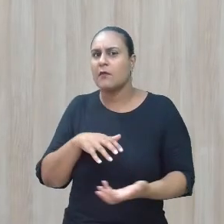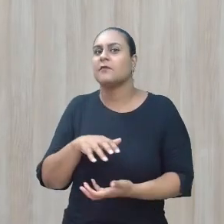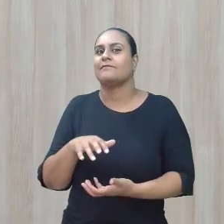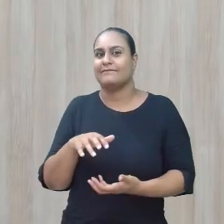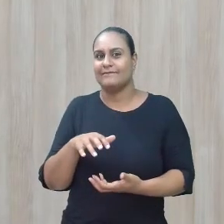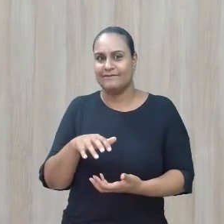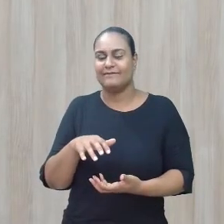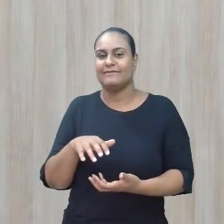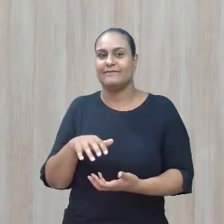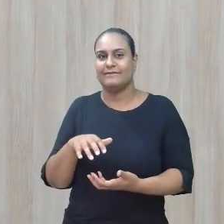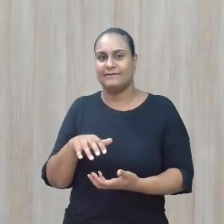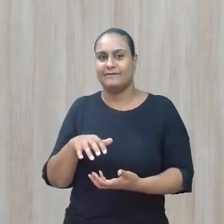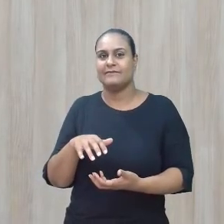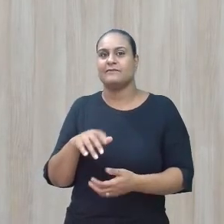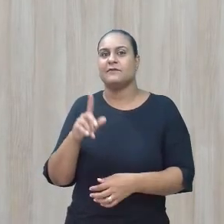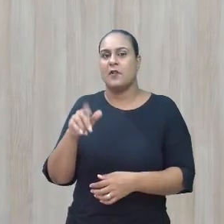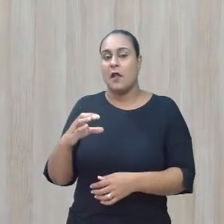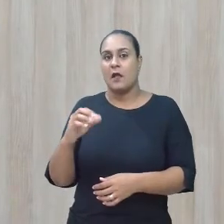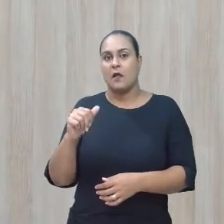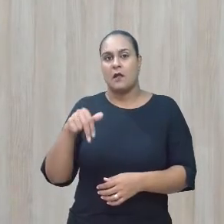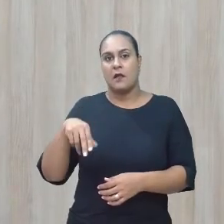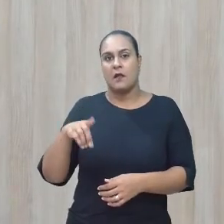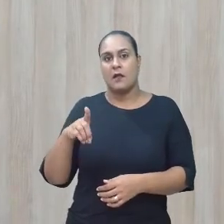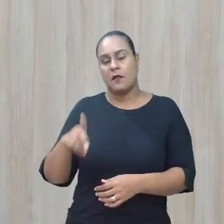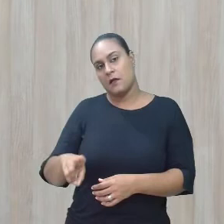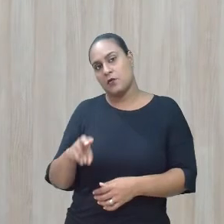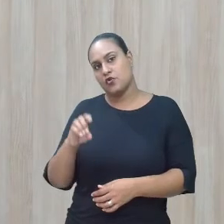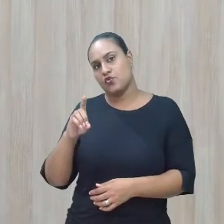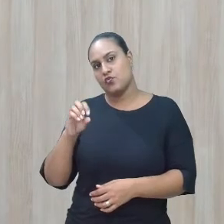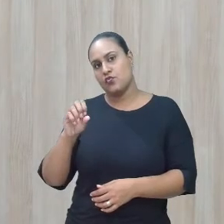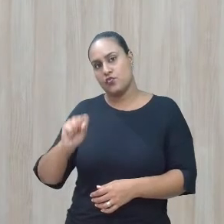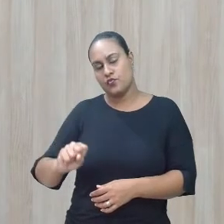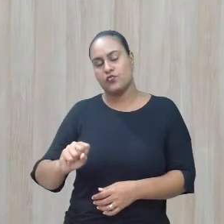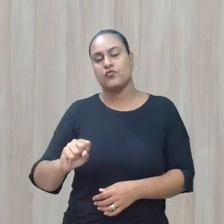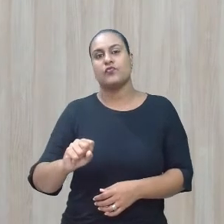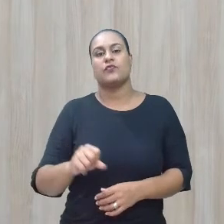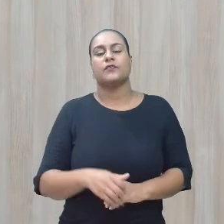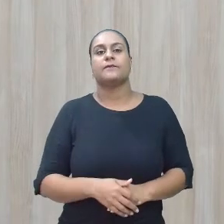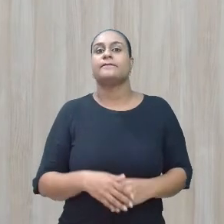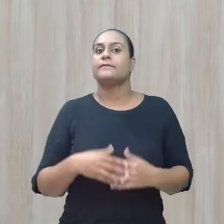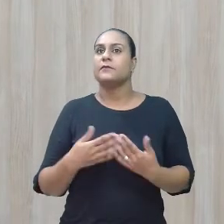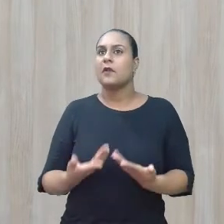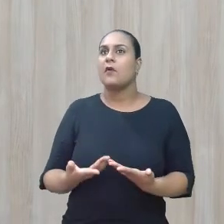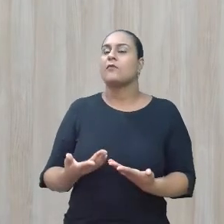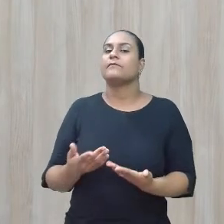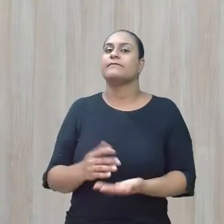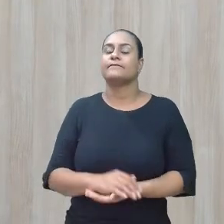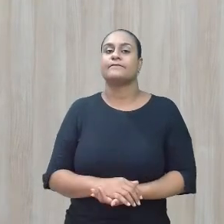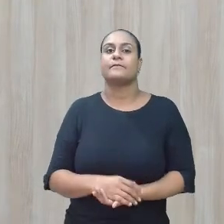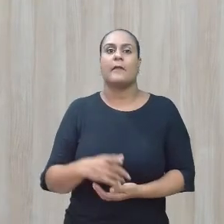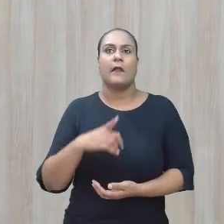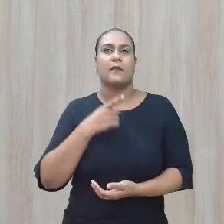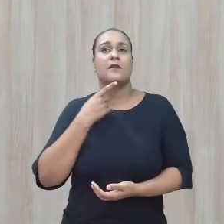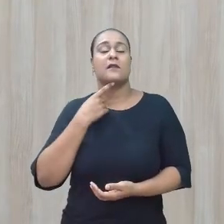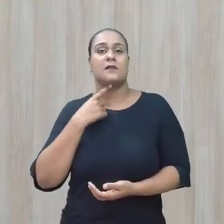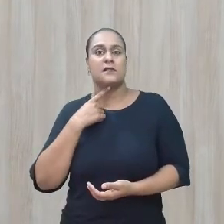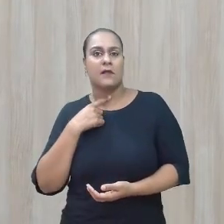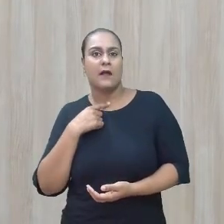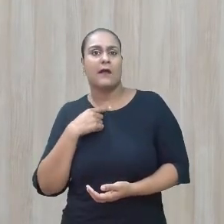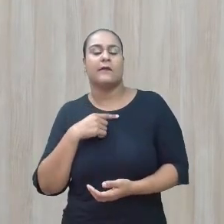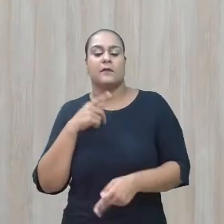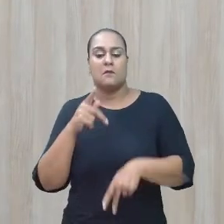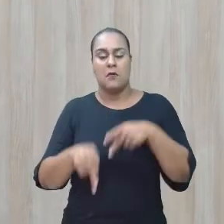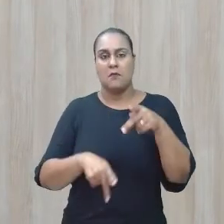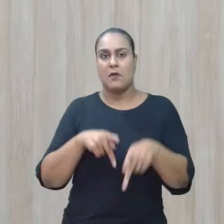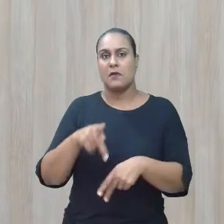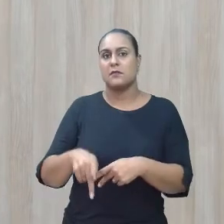forças brasileiras, é o caso de Canudos, um pouco mais adiante, mas as demandas foram colocadas, né, as necessidades dessa população